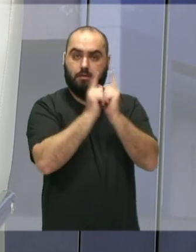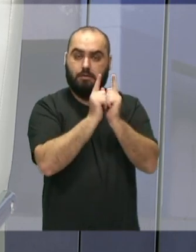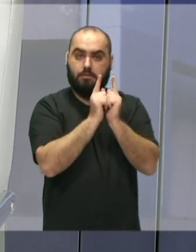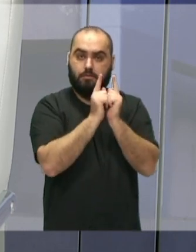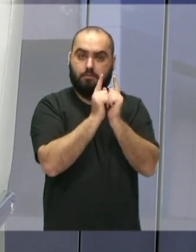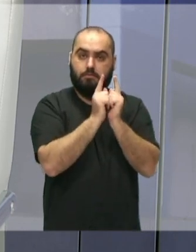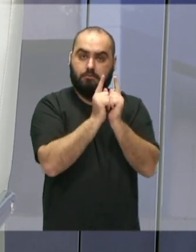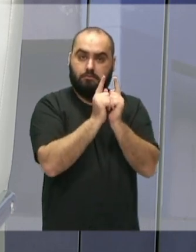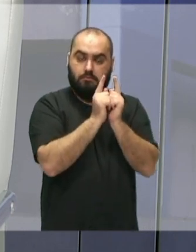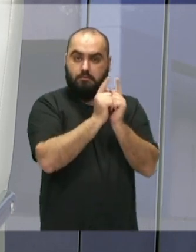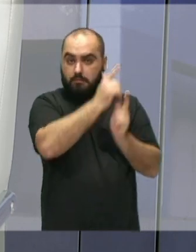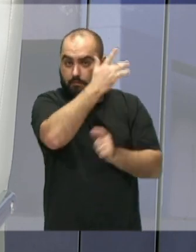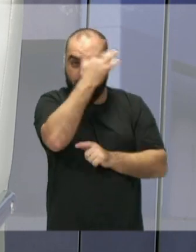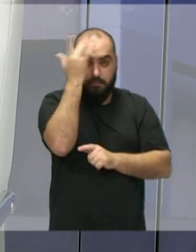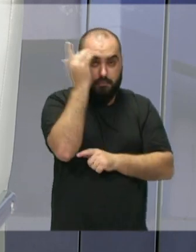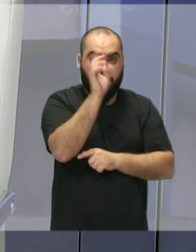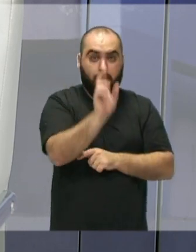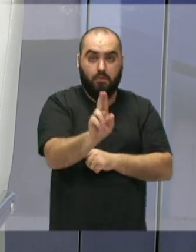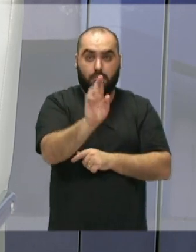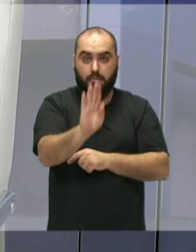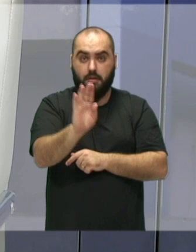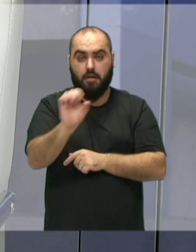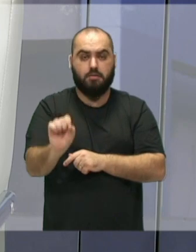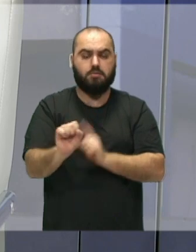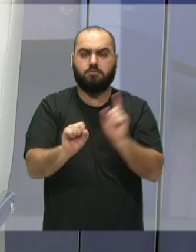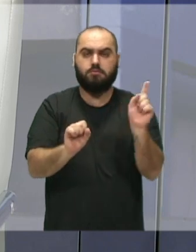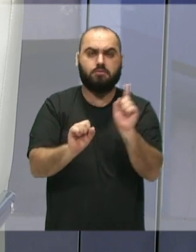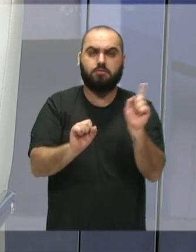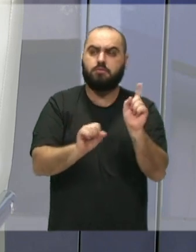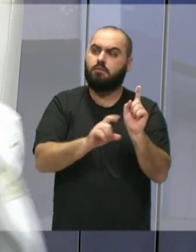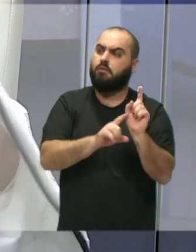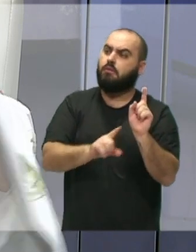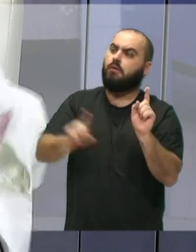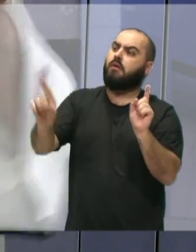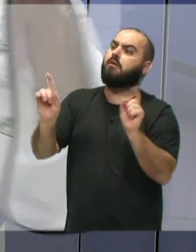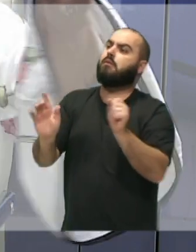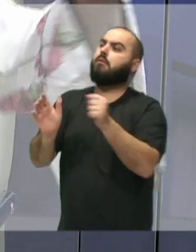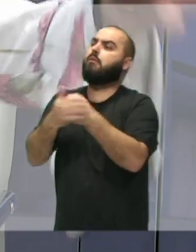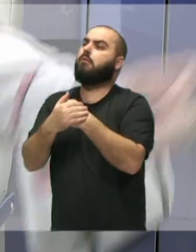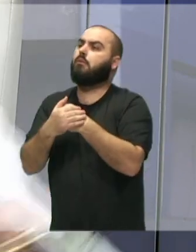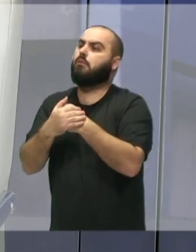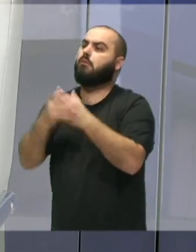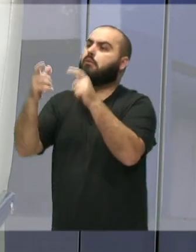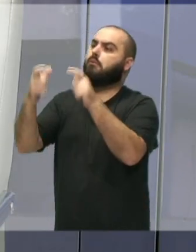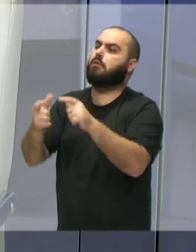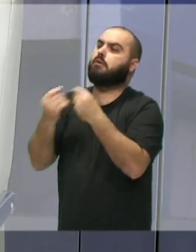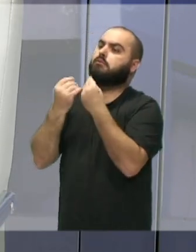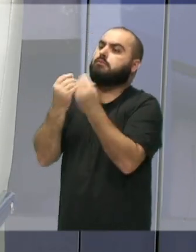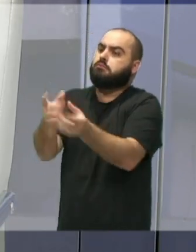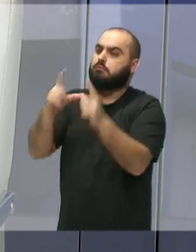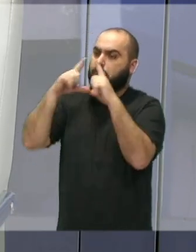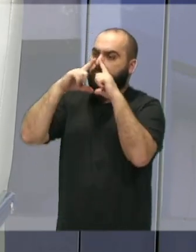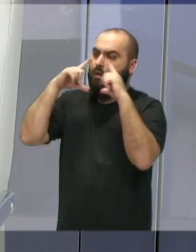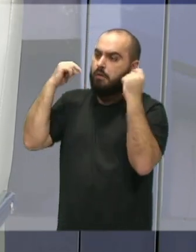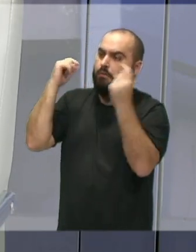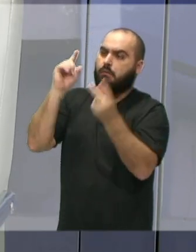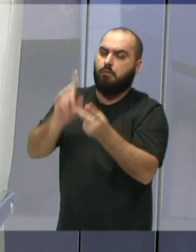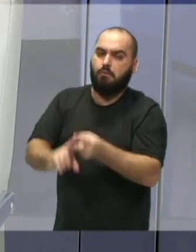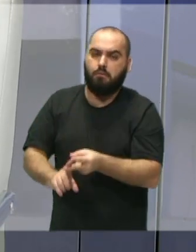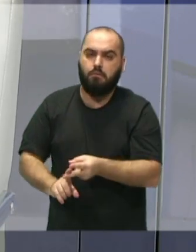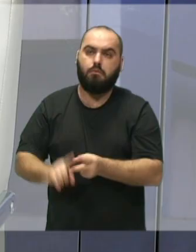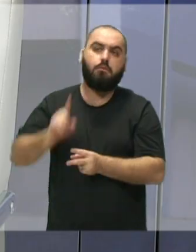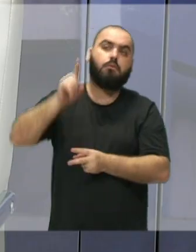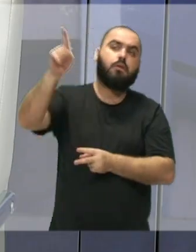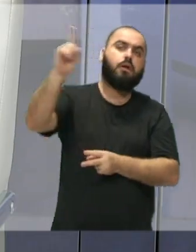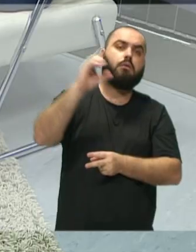de frente, atendendo nos postos de saúde, eles estavam lá escondidos num galpão entregando máscara, eles estavam lá no